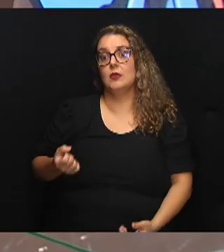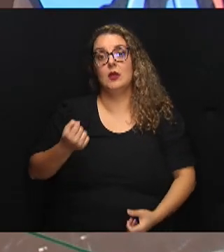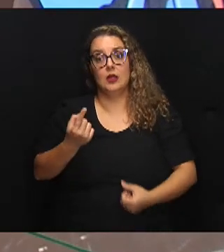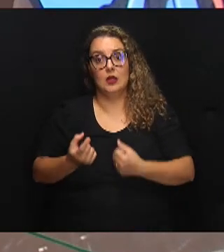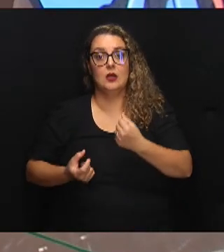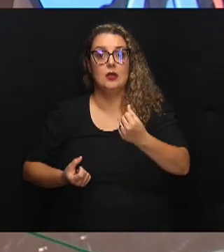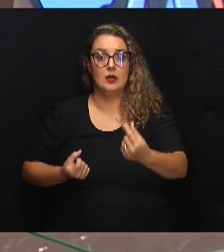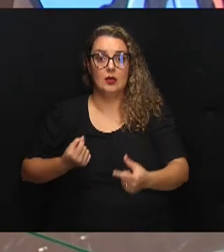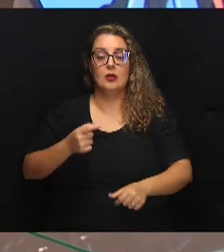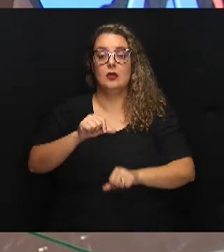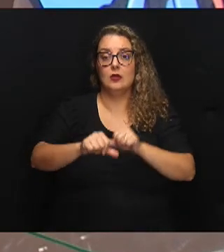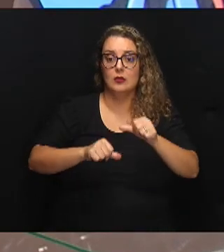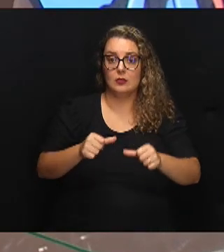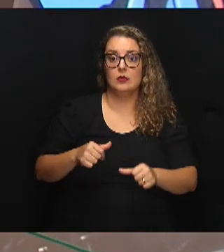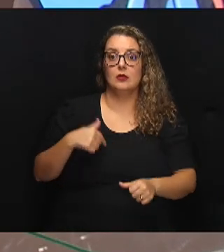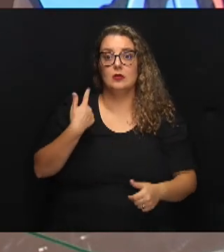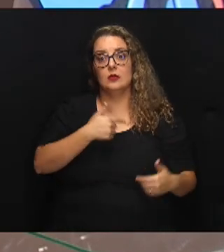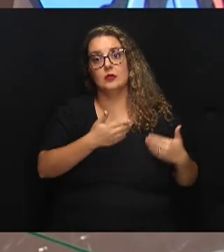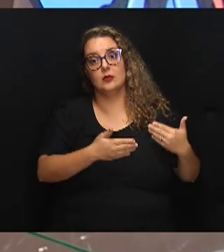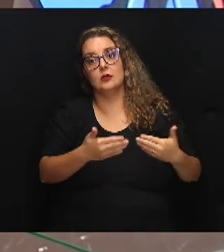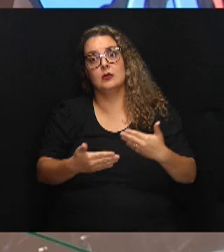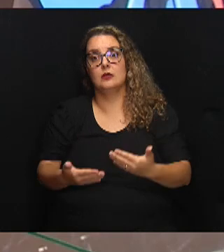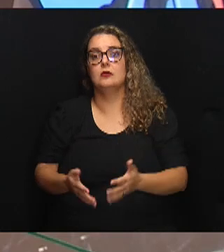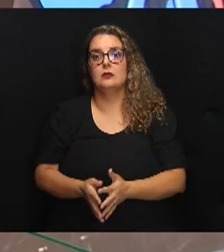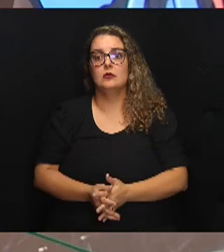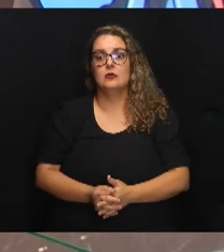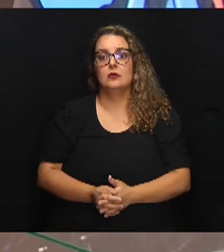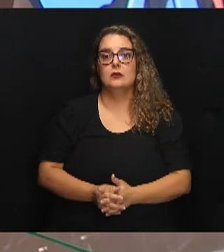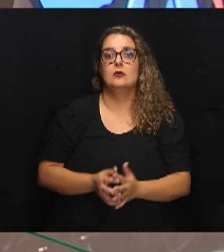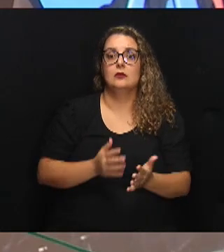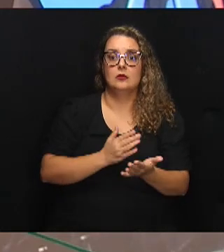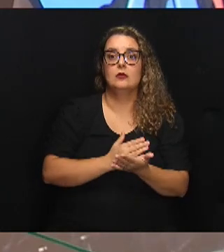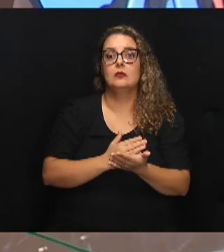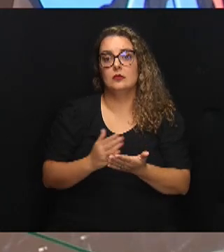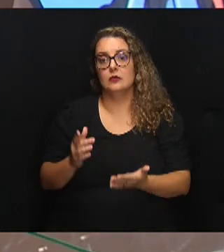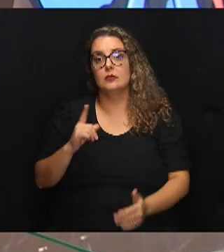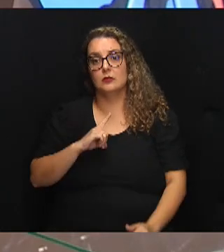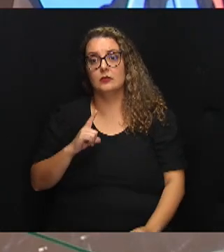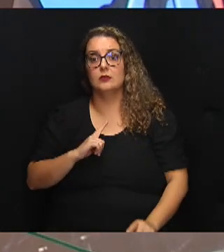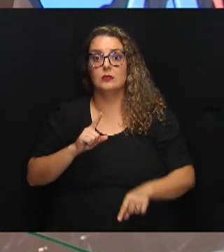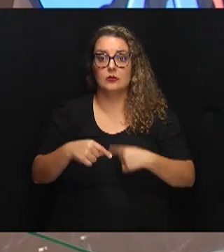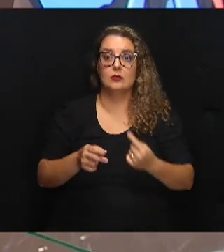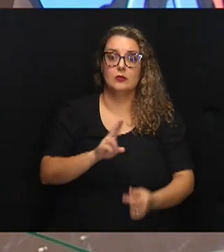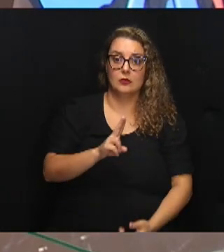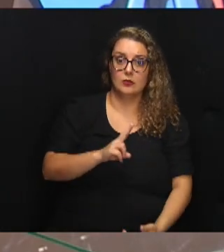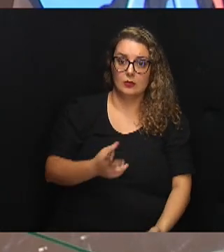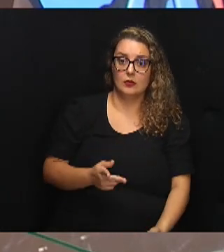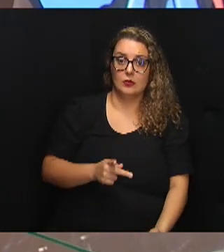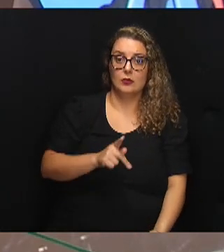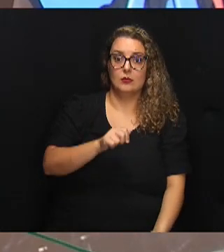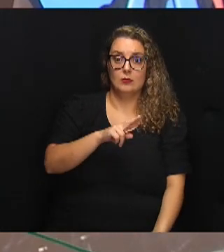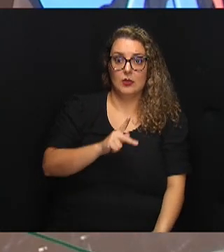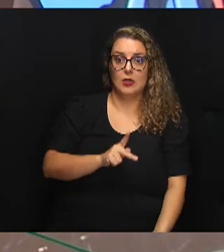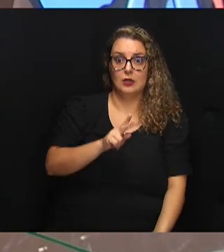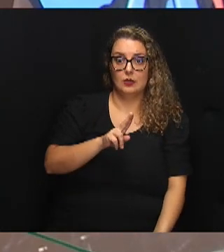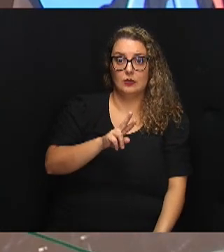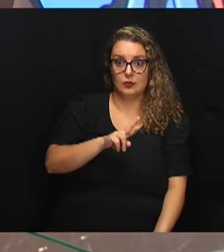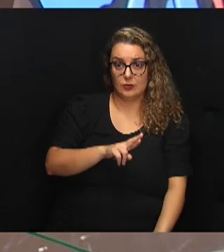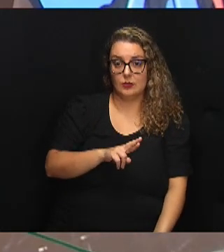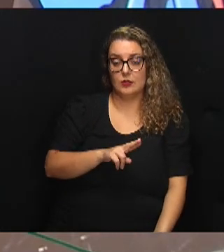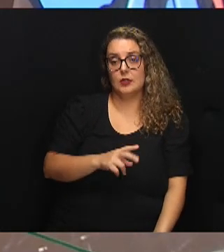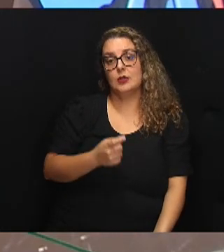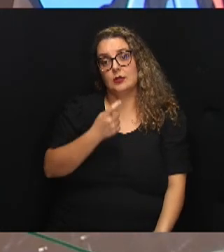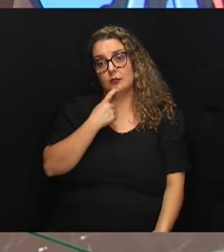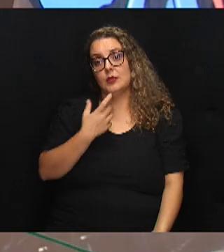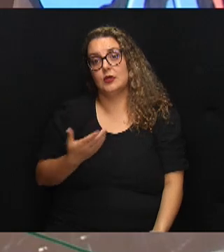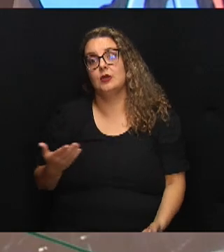mudanças aí durante a nossa trajetória, até inicialmente tínhamos outro nome, chamávamos Parkour Campinas. E daí hoje